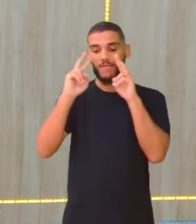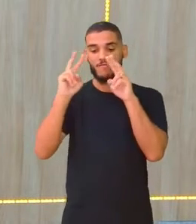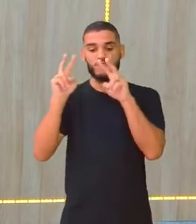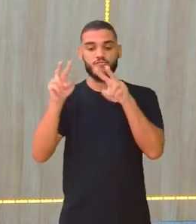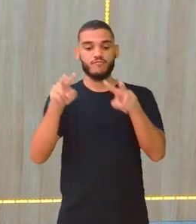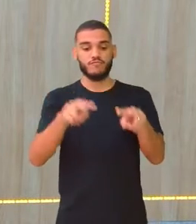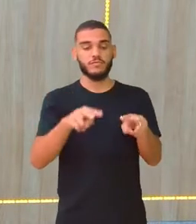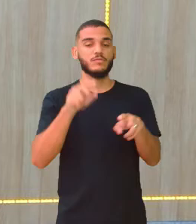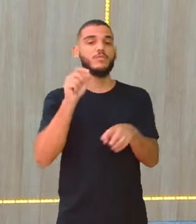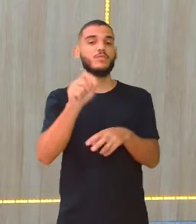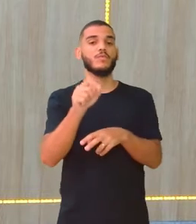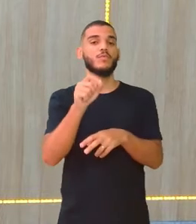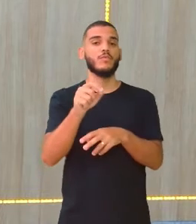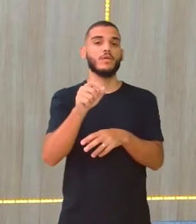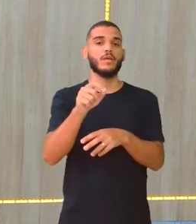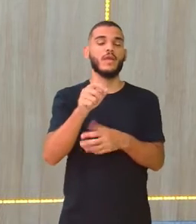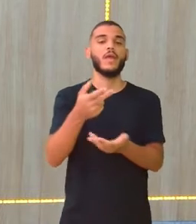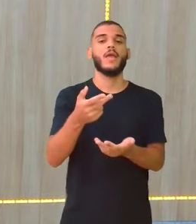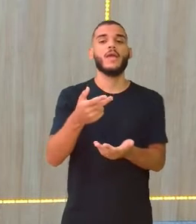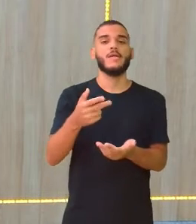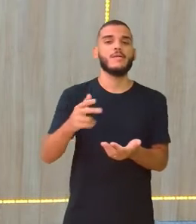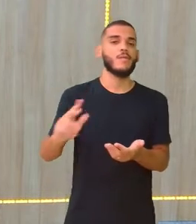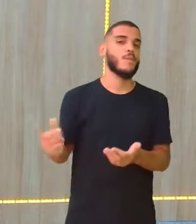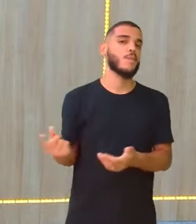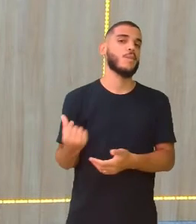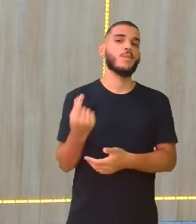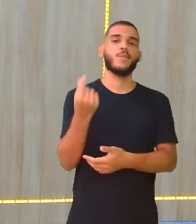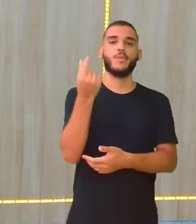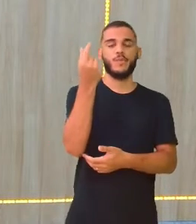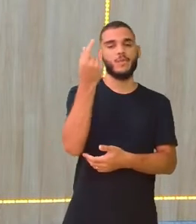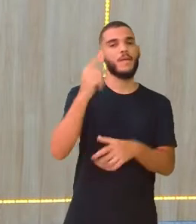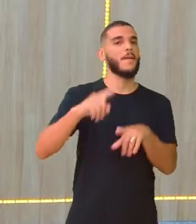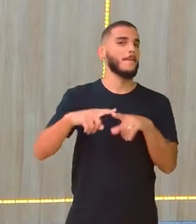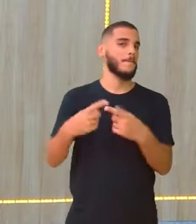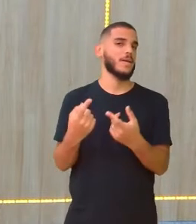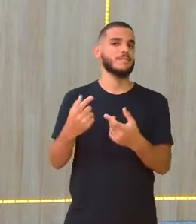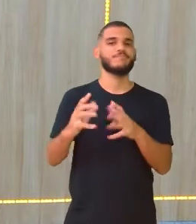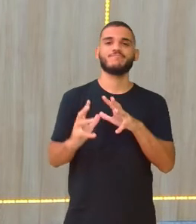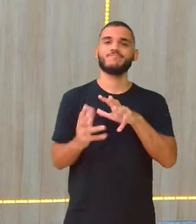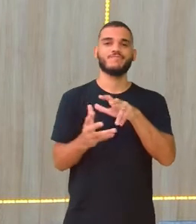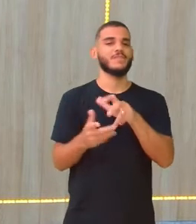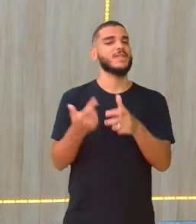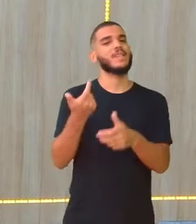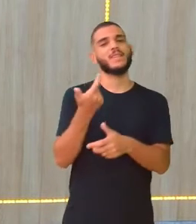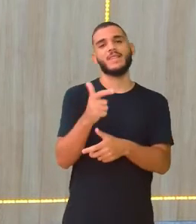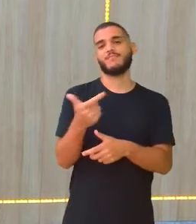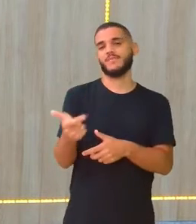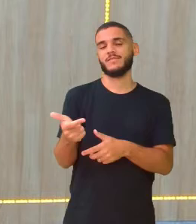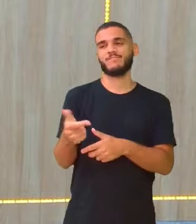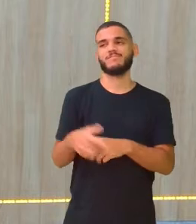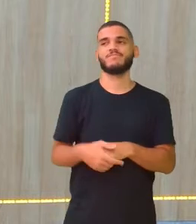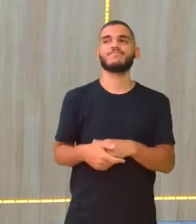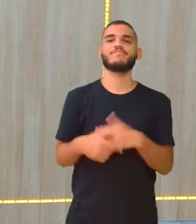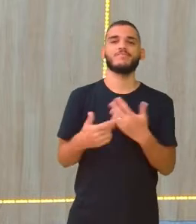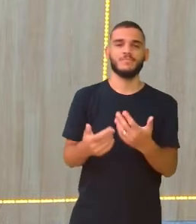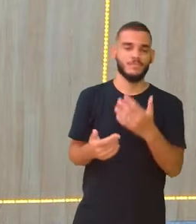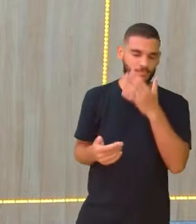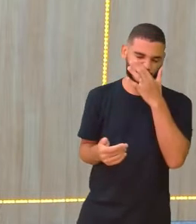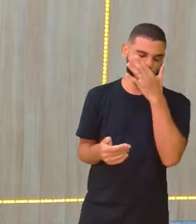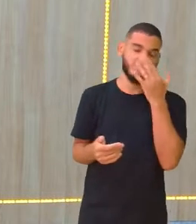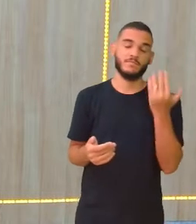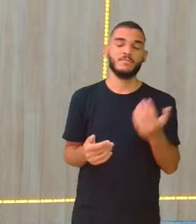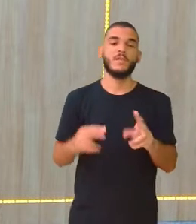Então, ou seja, não é uma coisa sustentável, Então, ao longo dos anos, esses recursos naturais possam vir o quê?